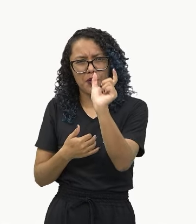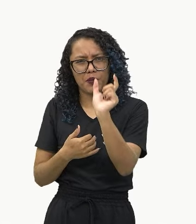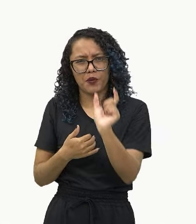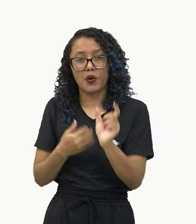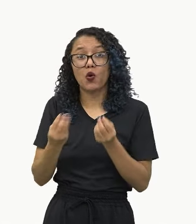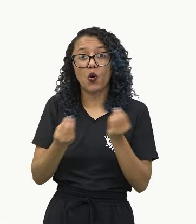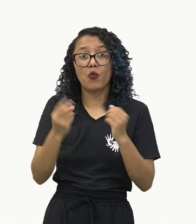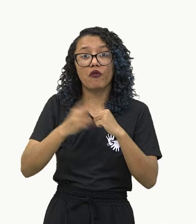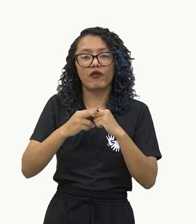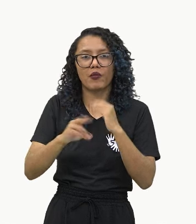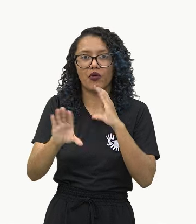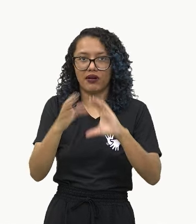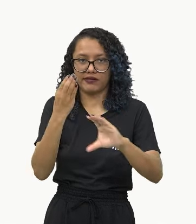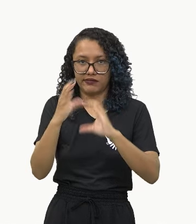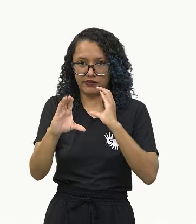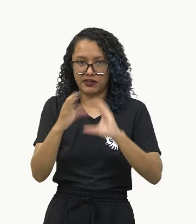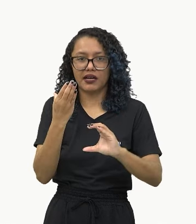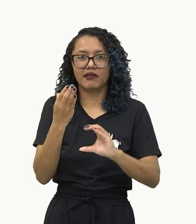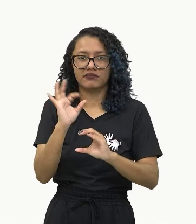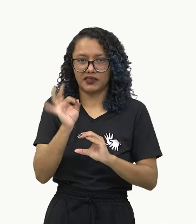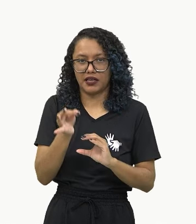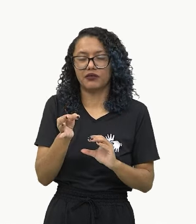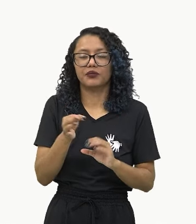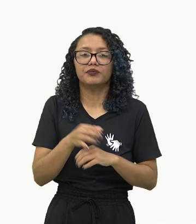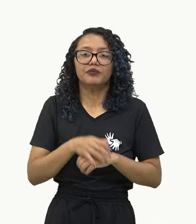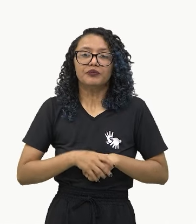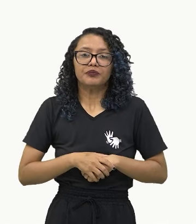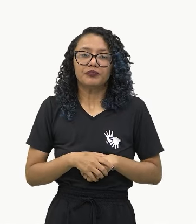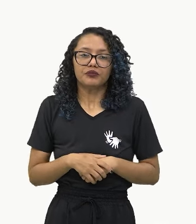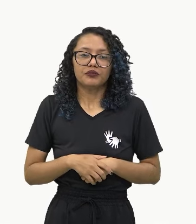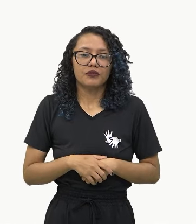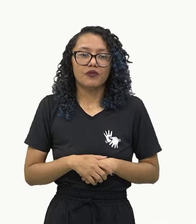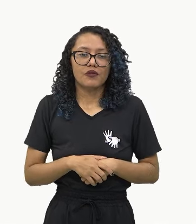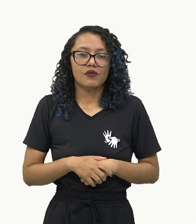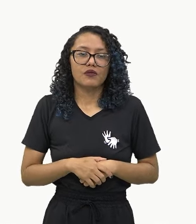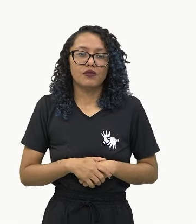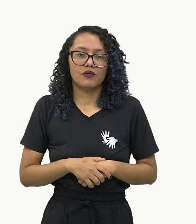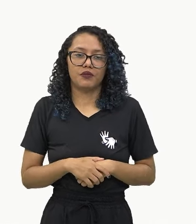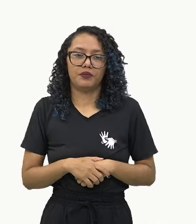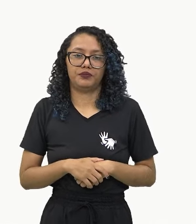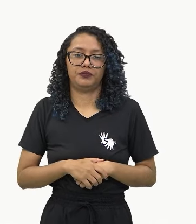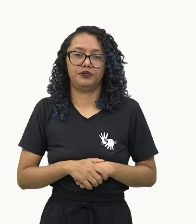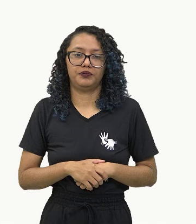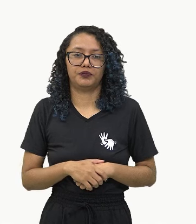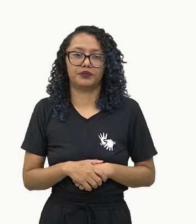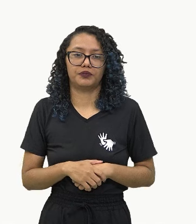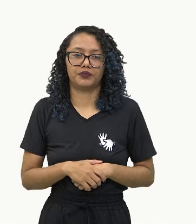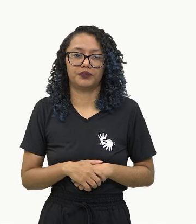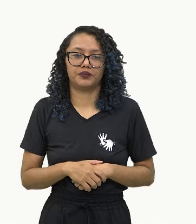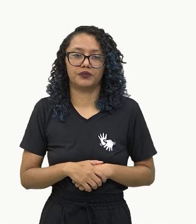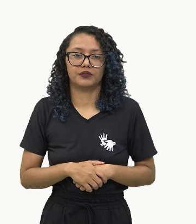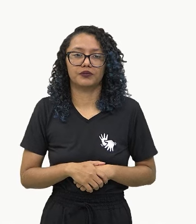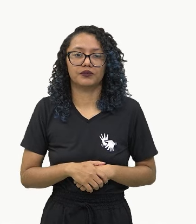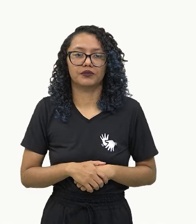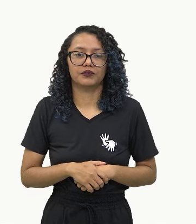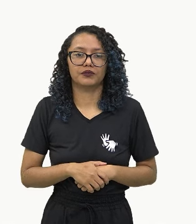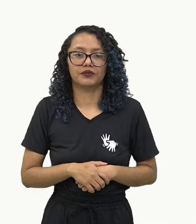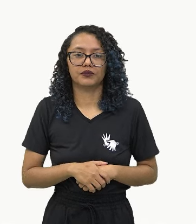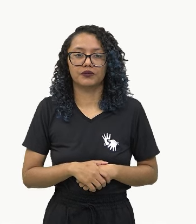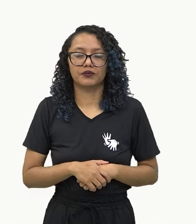cantado, vosotros habéis cantado e ellos han cantado. Então, de